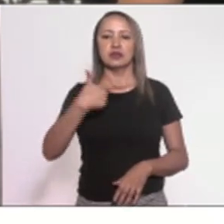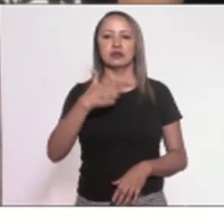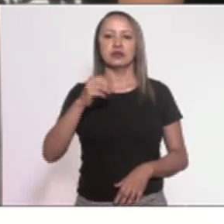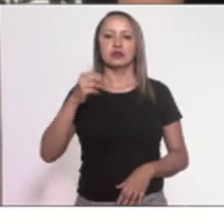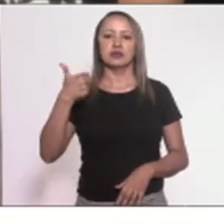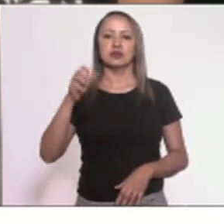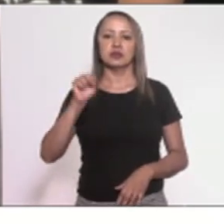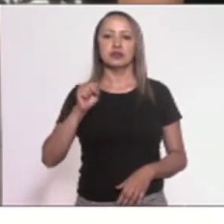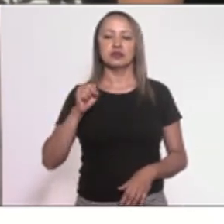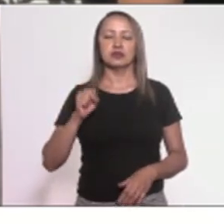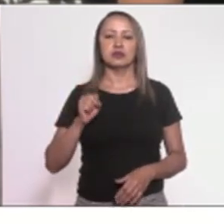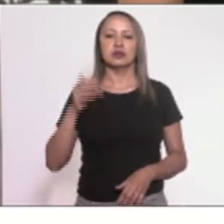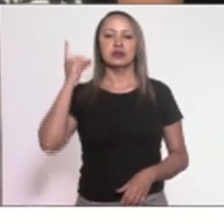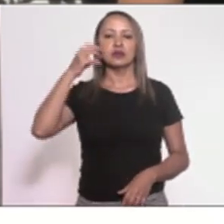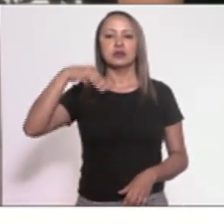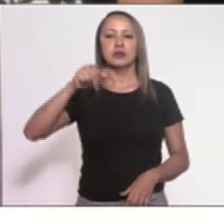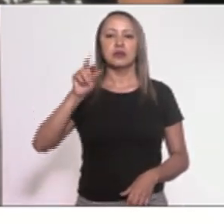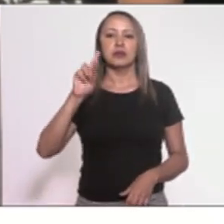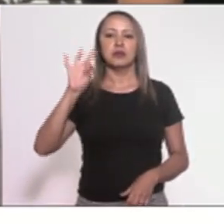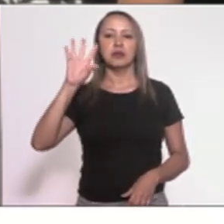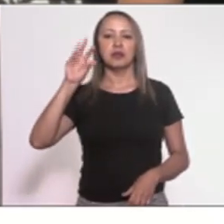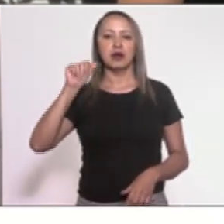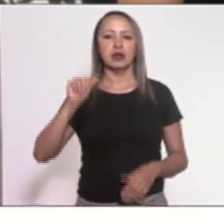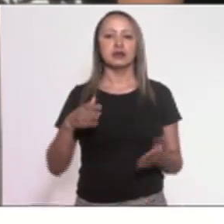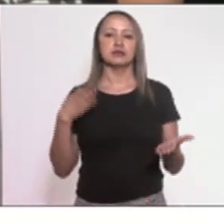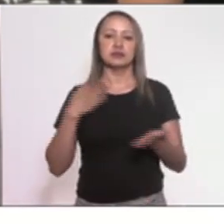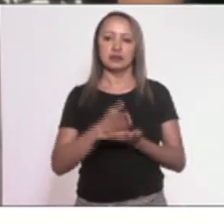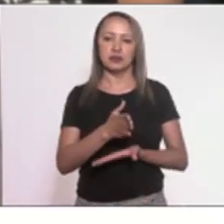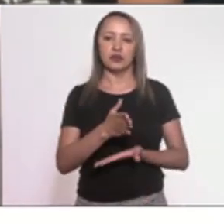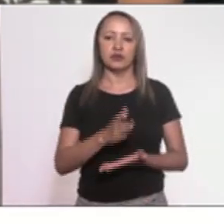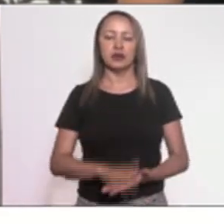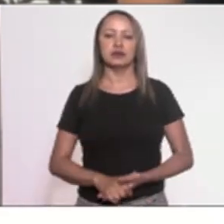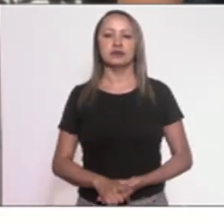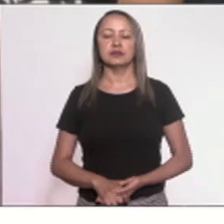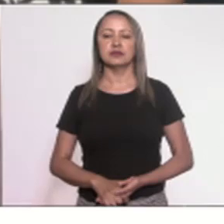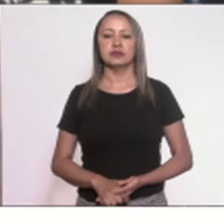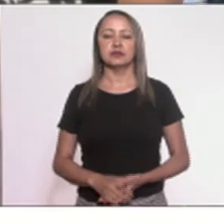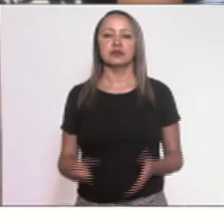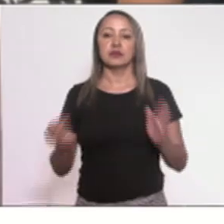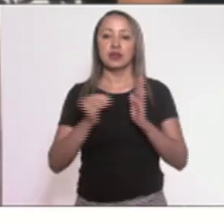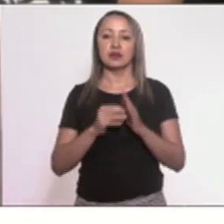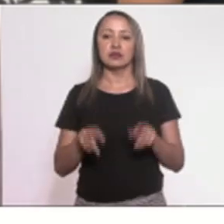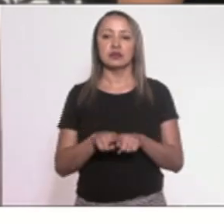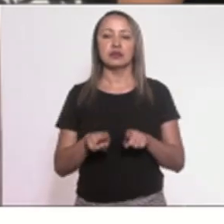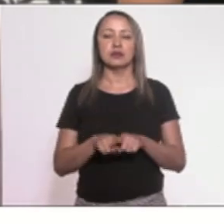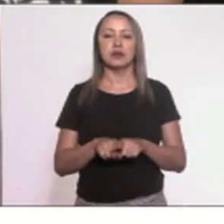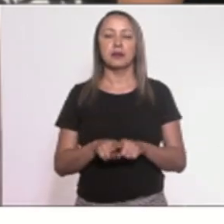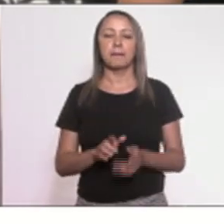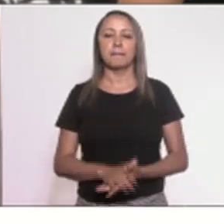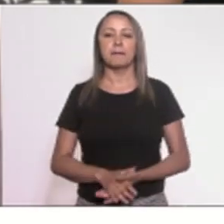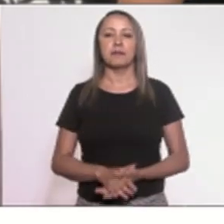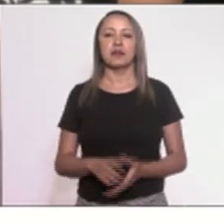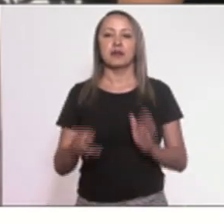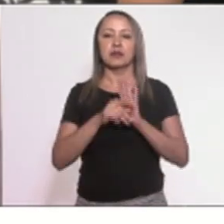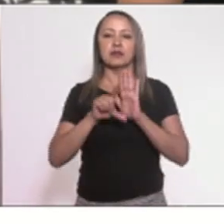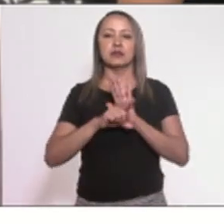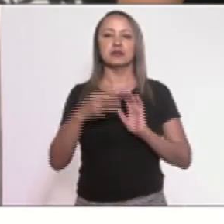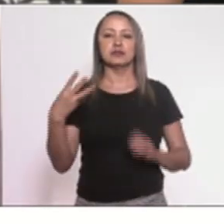4250-2018, deputada Marta Rocha. Senhores que aprovam, eles como estão, aprovado. Requer a inclusão na ordem do dia, projeto de